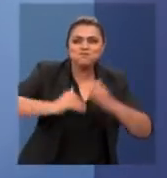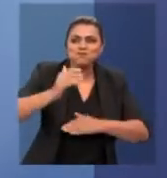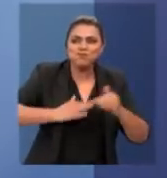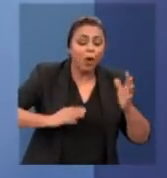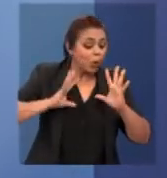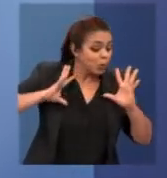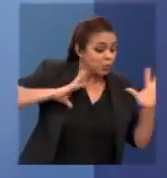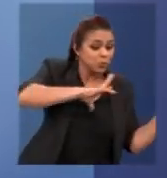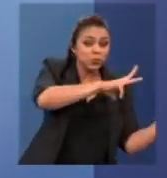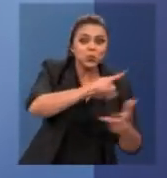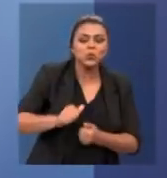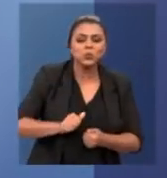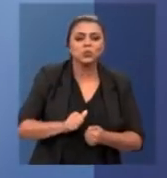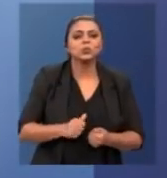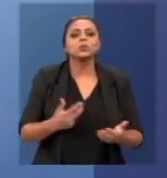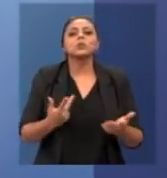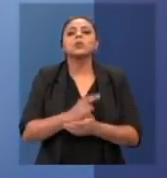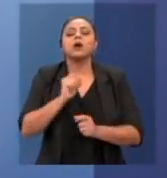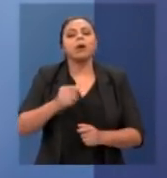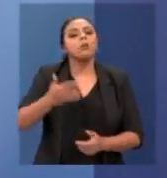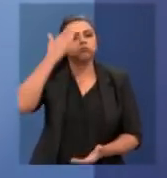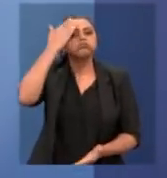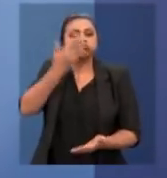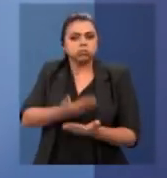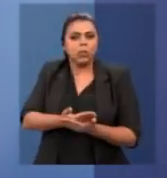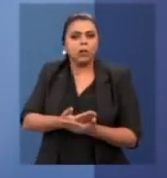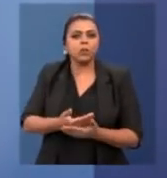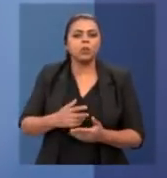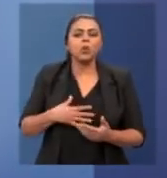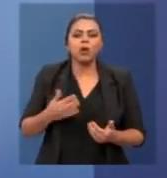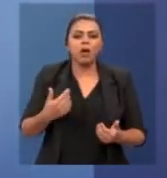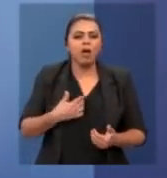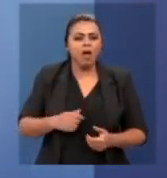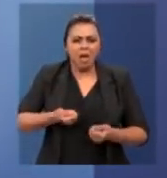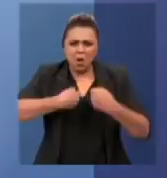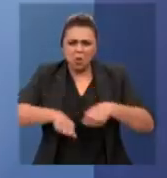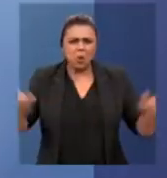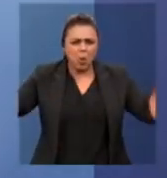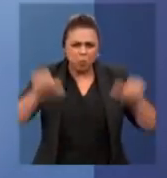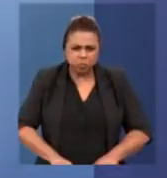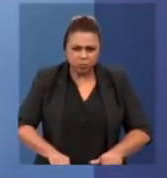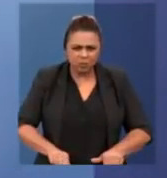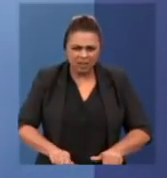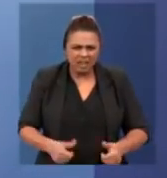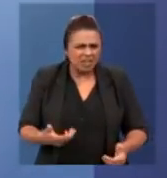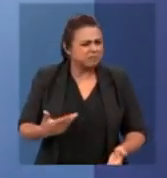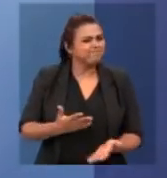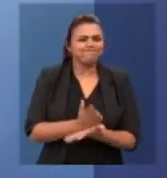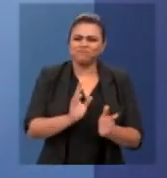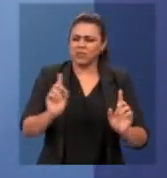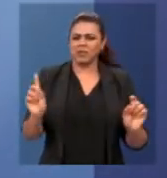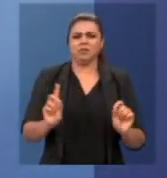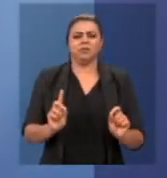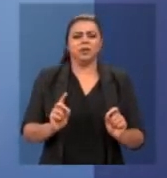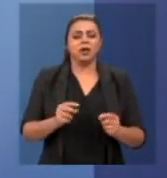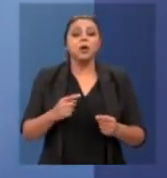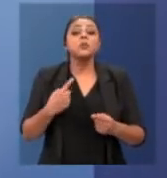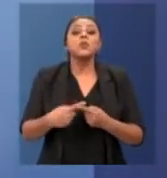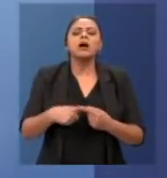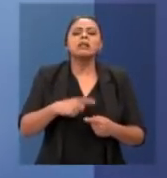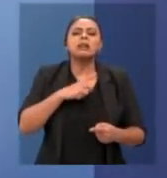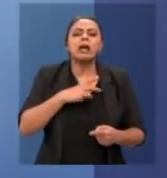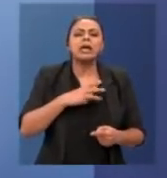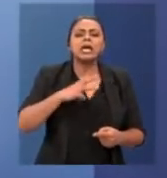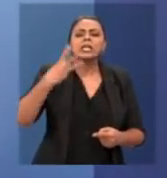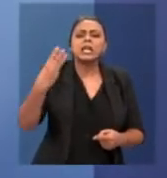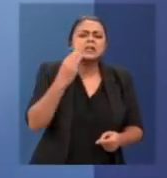turismo e na cultura eu tenho certeza que nós nossa crise nesse estado de exceção que nós estamos vivendo nacionalmente com 13 milhões e